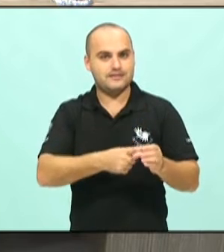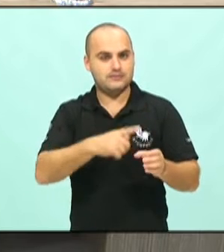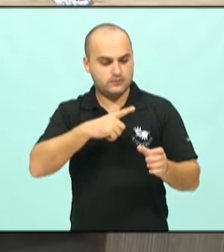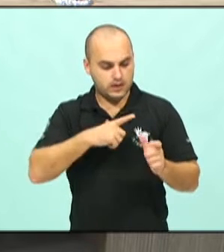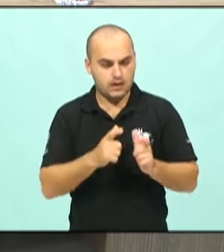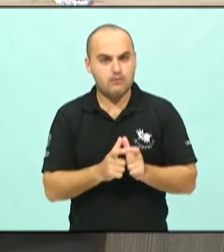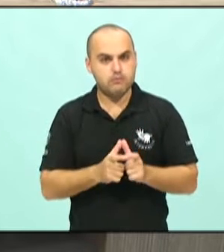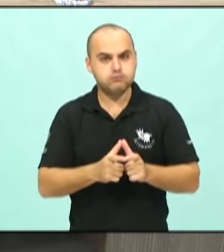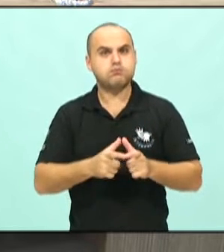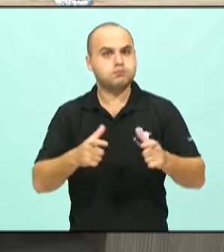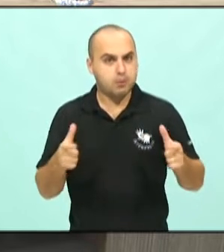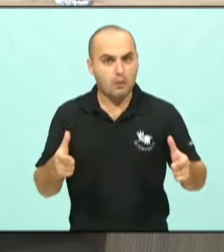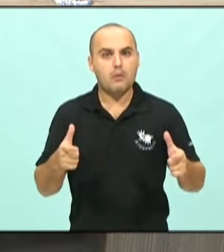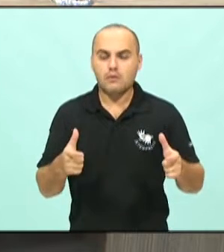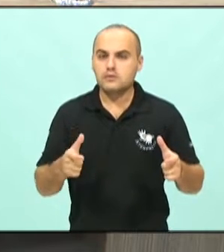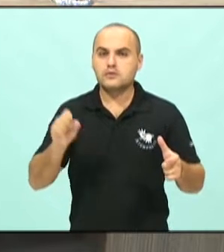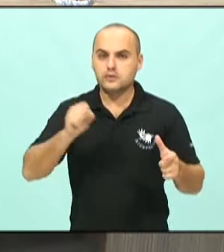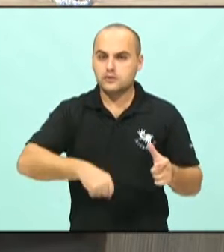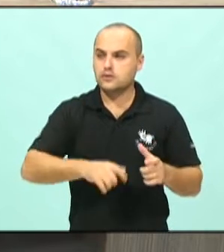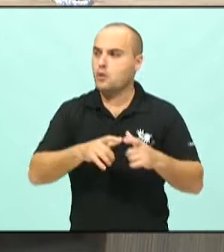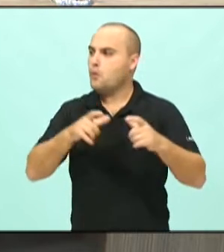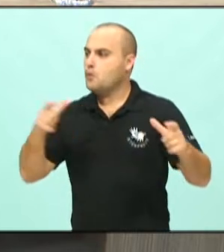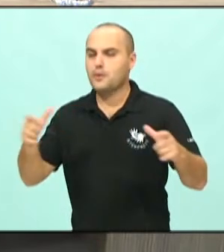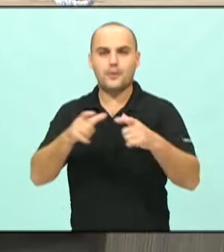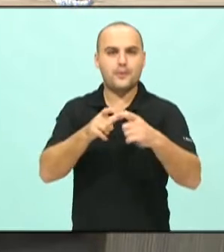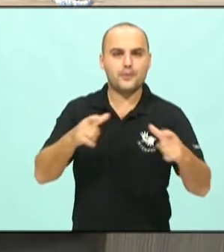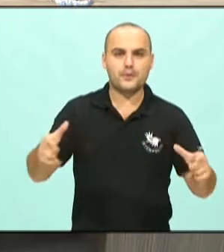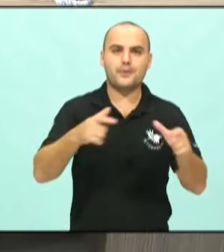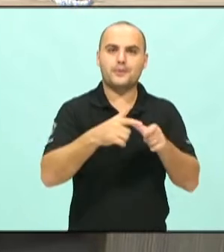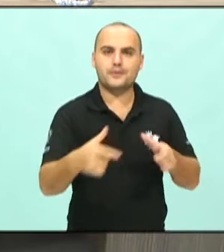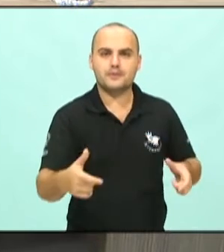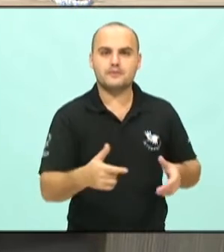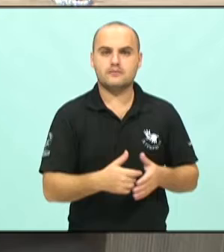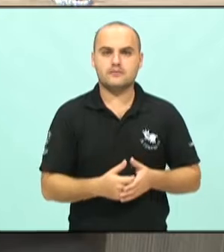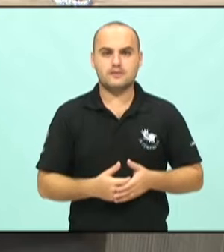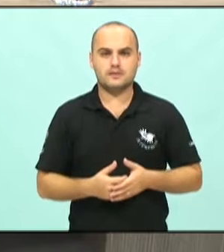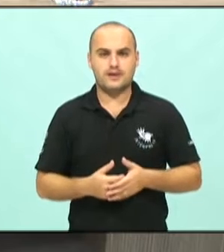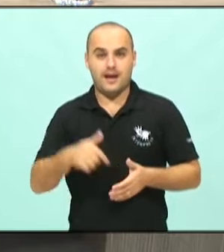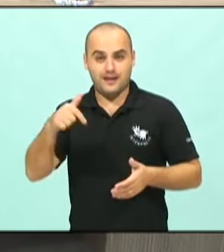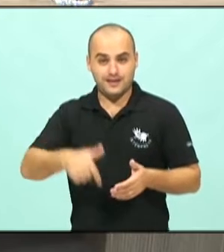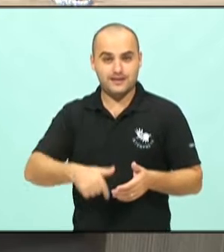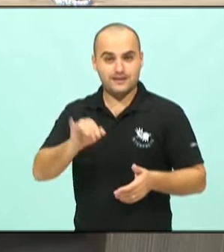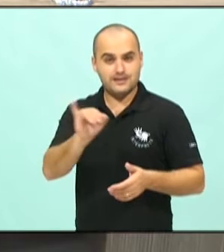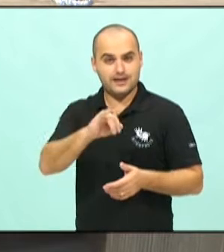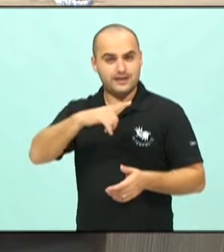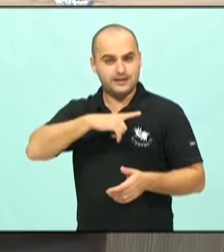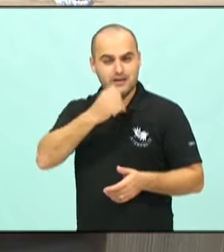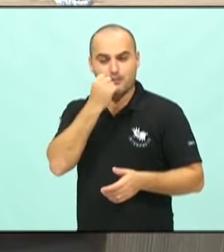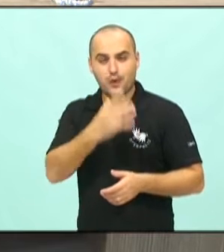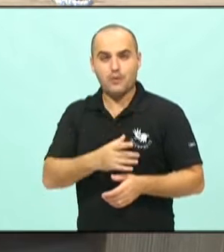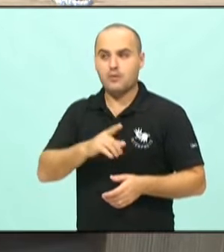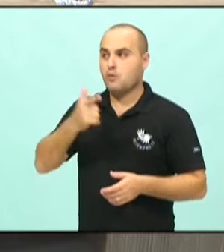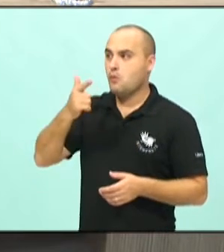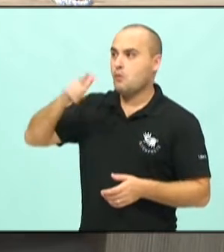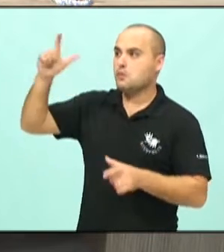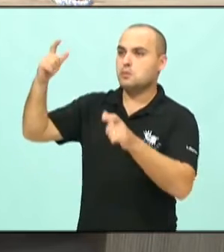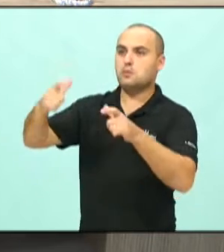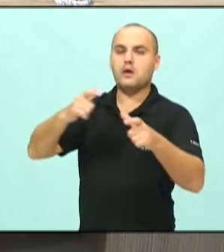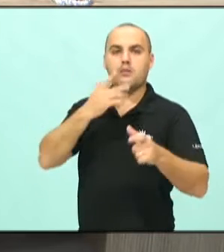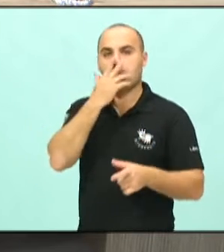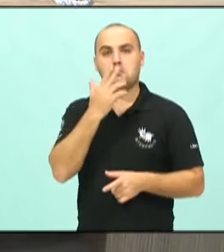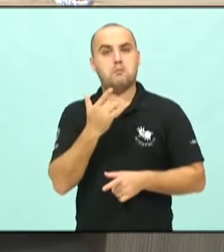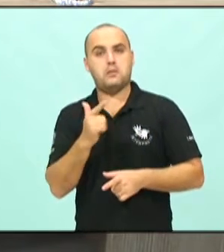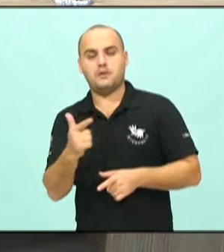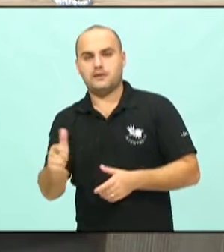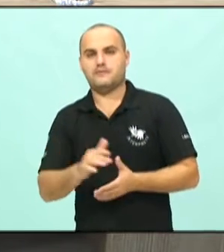que ele tem, numa cancha de boccia hoje, que eu não sei se tem igual em Santa Catarina. E a gente tem aquele espaço ocioso. Então a gente